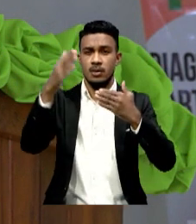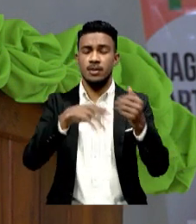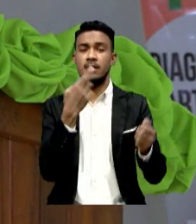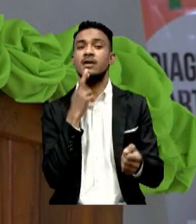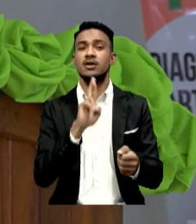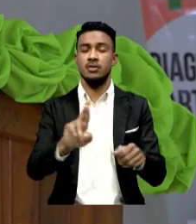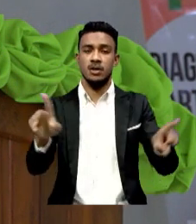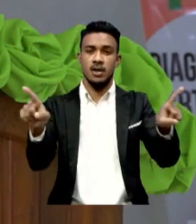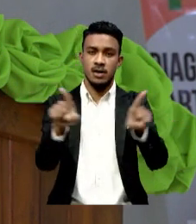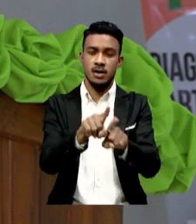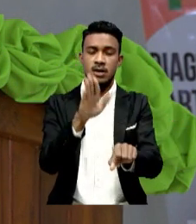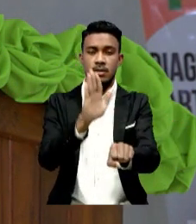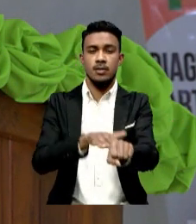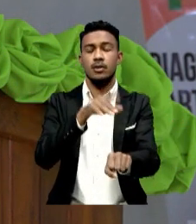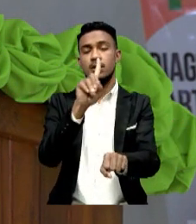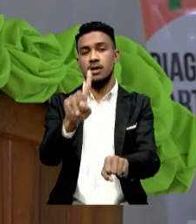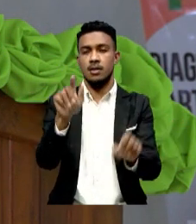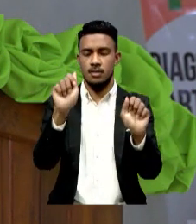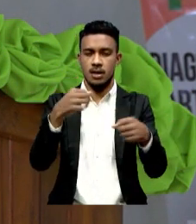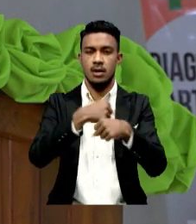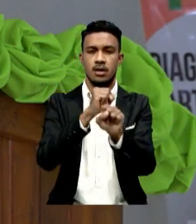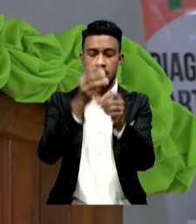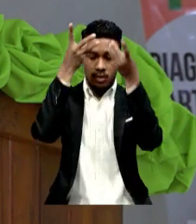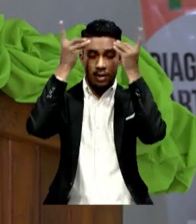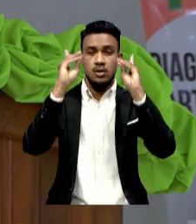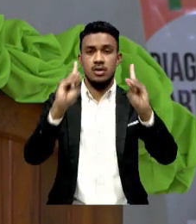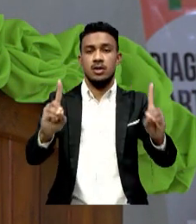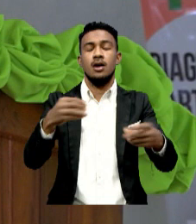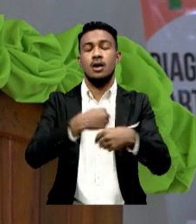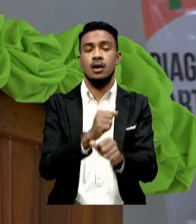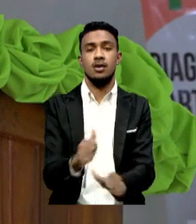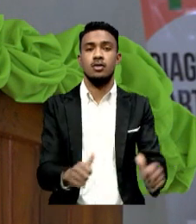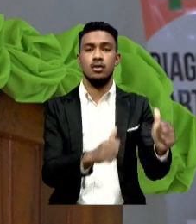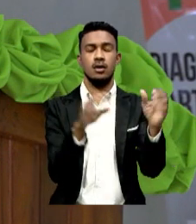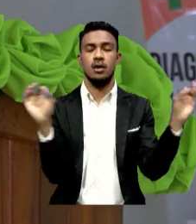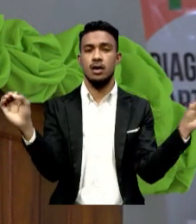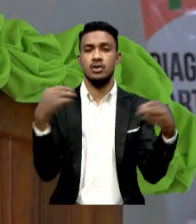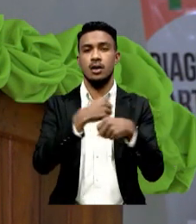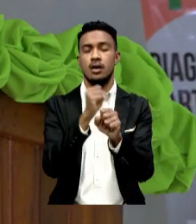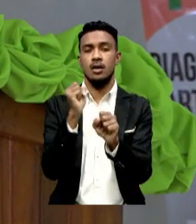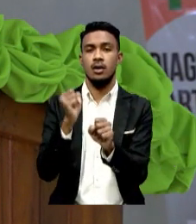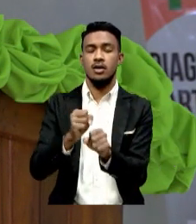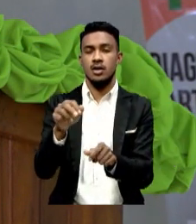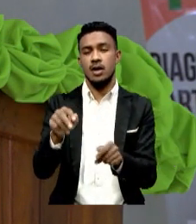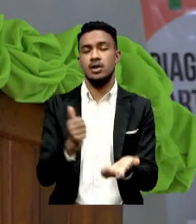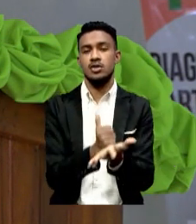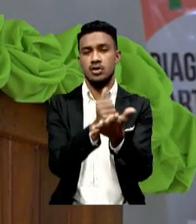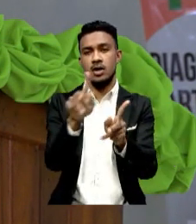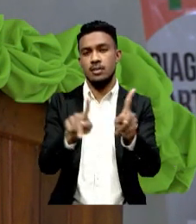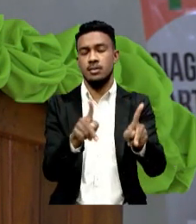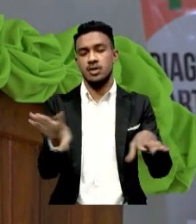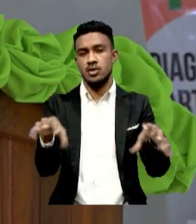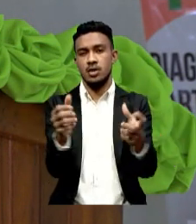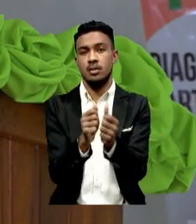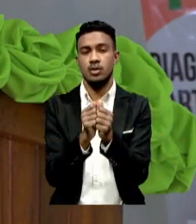a nessa partida onde halo decisão. Aproximação ida de lá os onde empodera parceira sirenia, mas bem,